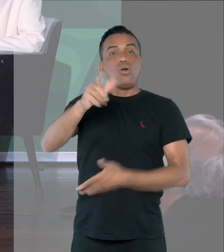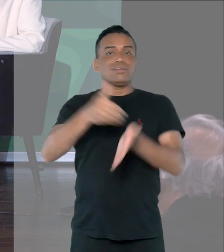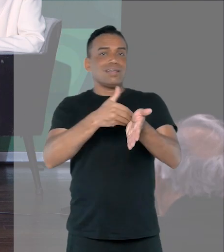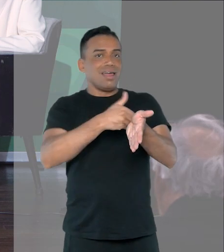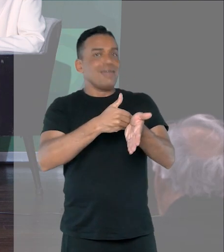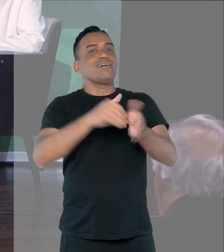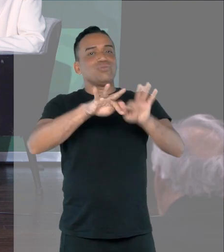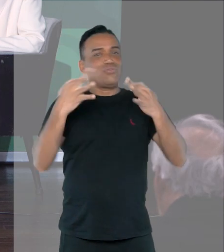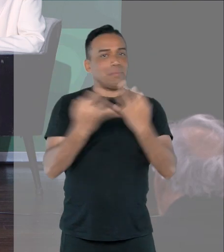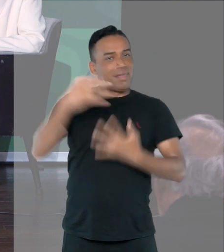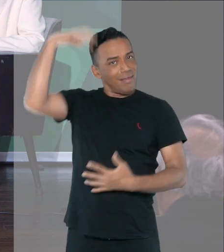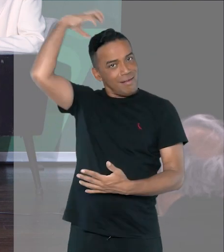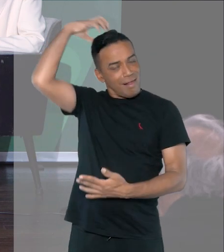Mary,